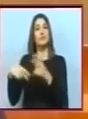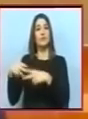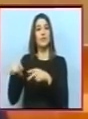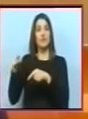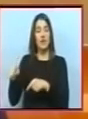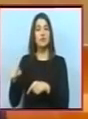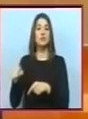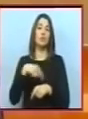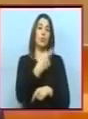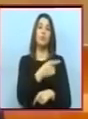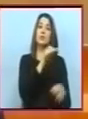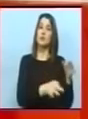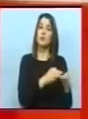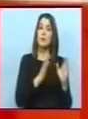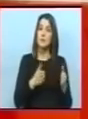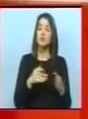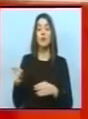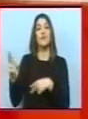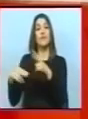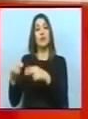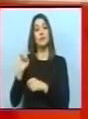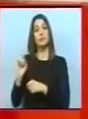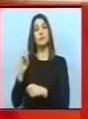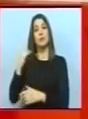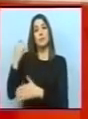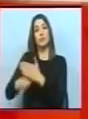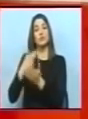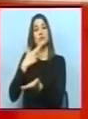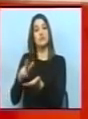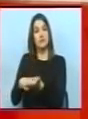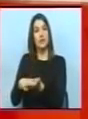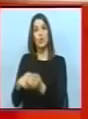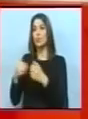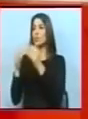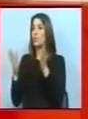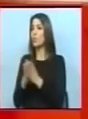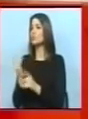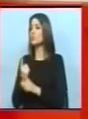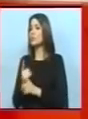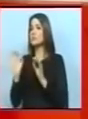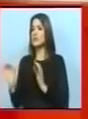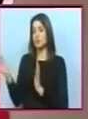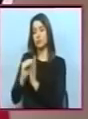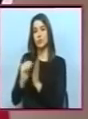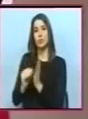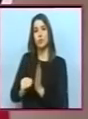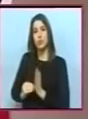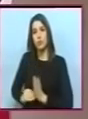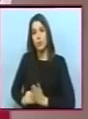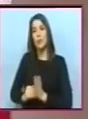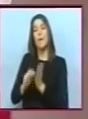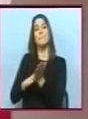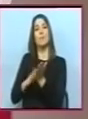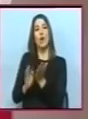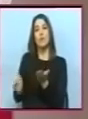feito nas finanças, que é a declaração para efeitos de imposto de selo, onde se elencam todos os bens sujeitos a registro e que darão origem ao